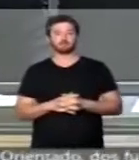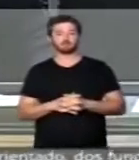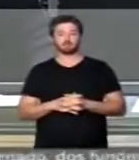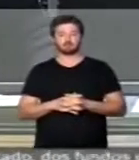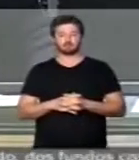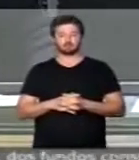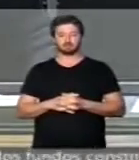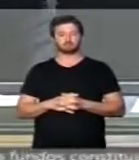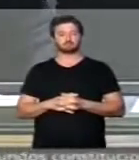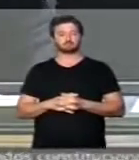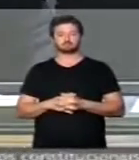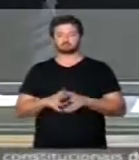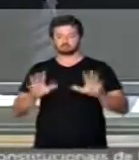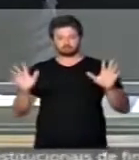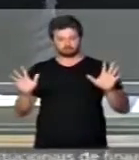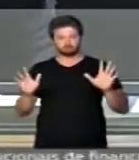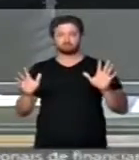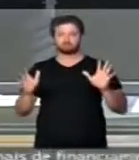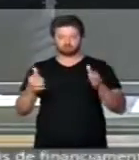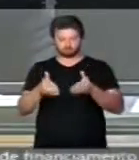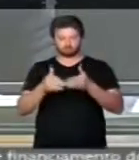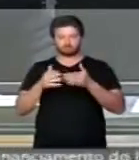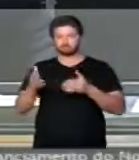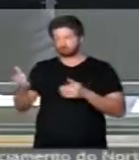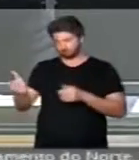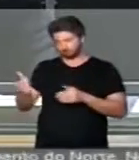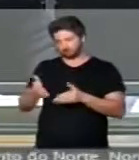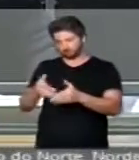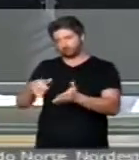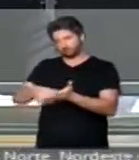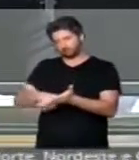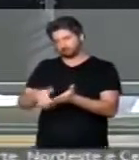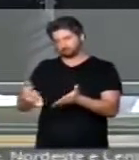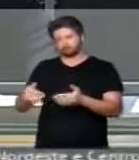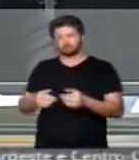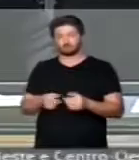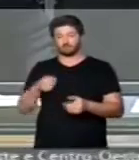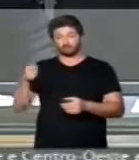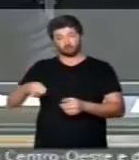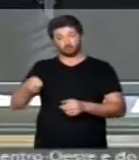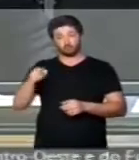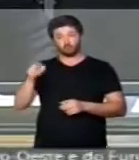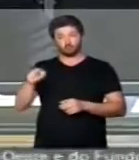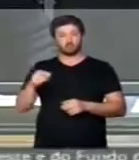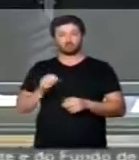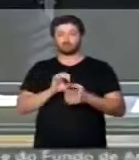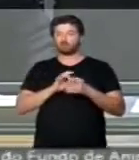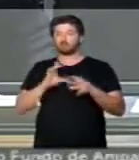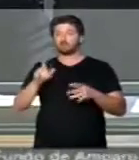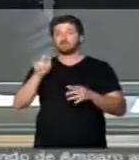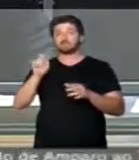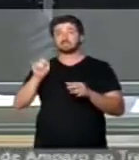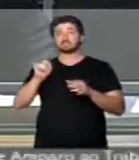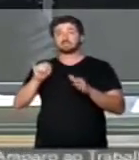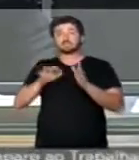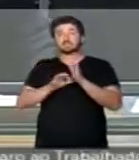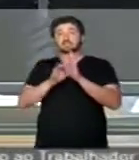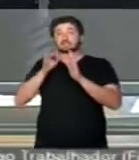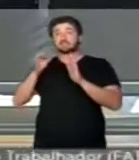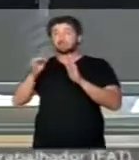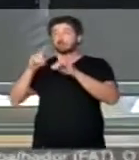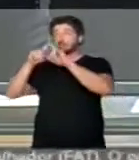Tem é que matéria, colocar a presença. Eu solicito a vossa presença. E eu vou ser mais duro nisso. Não vou dar a palavra para quem não tiver escrito no